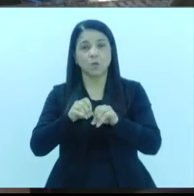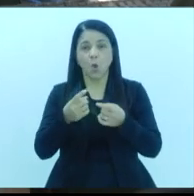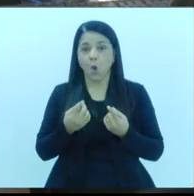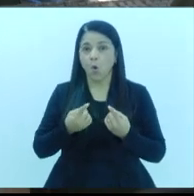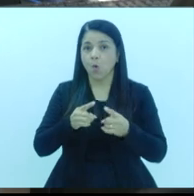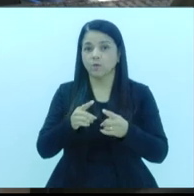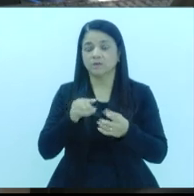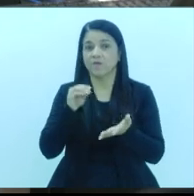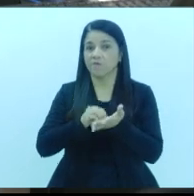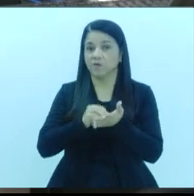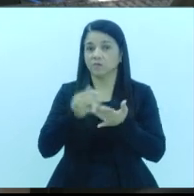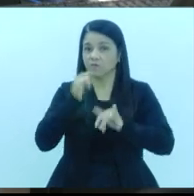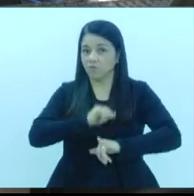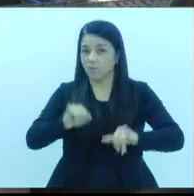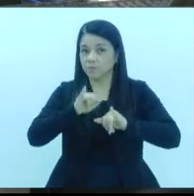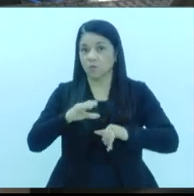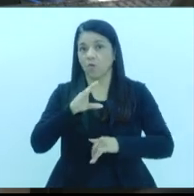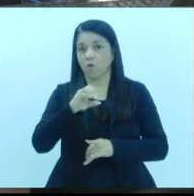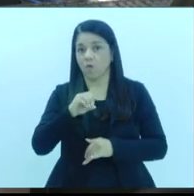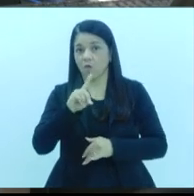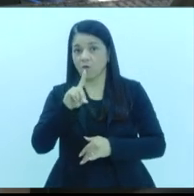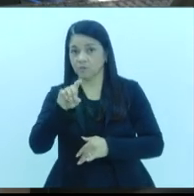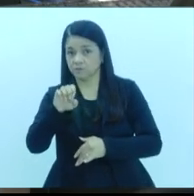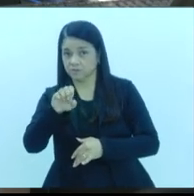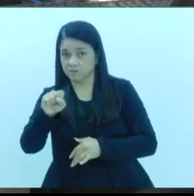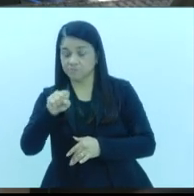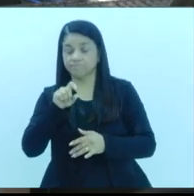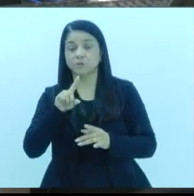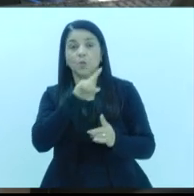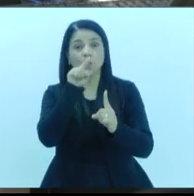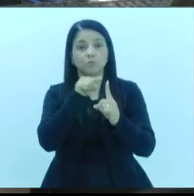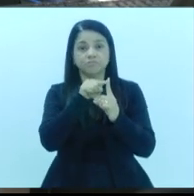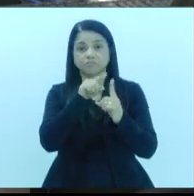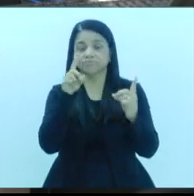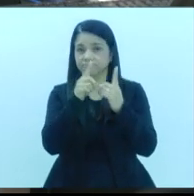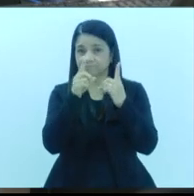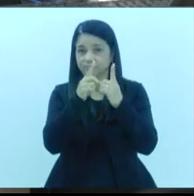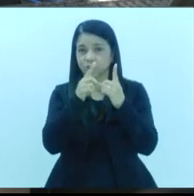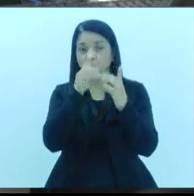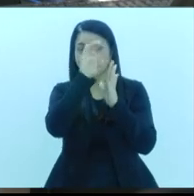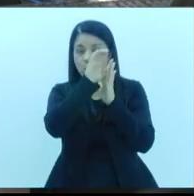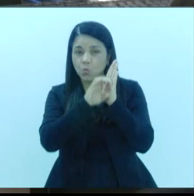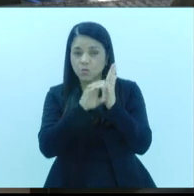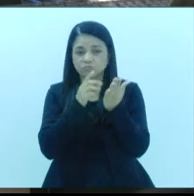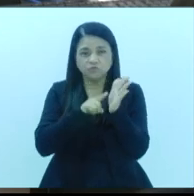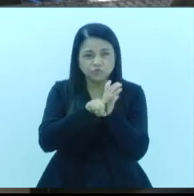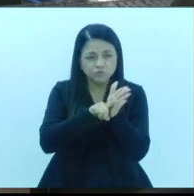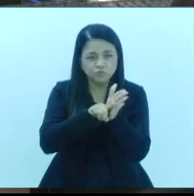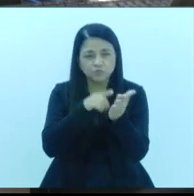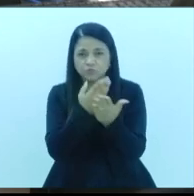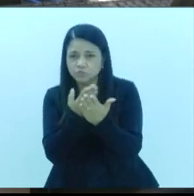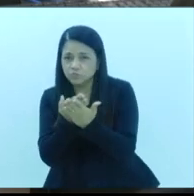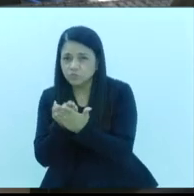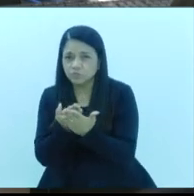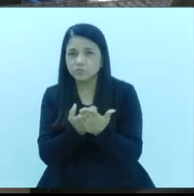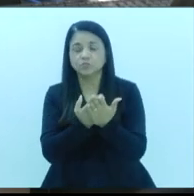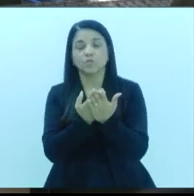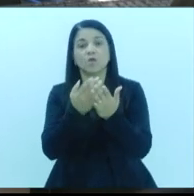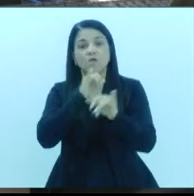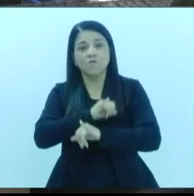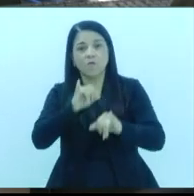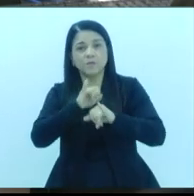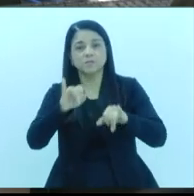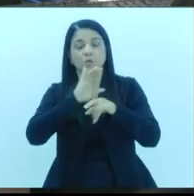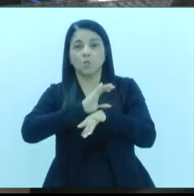o CODES. O objetivo desse departamento é elaborar um currículo para os estudos e ofertar cursos sobre informações